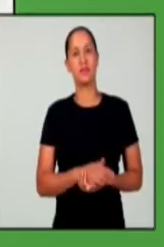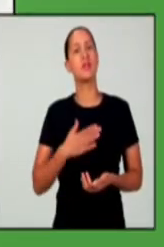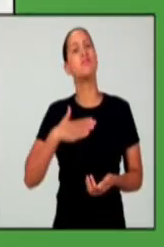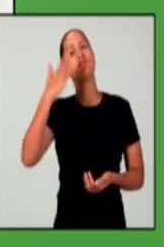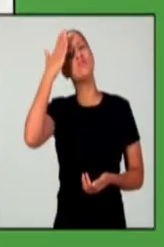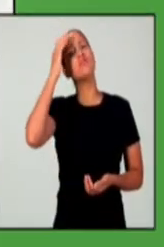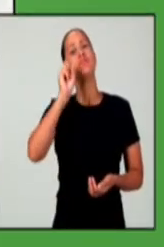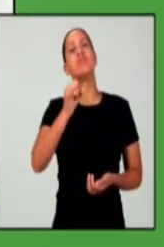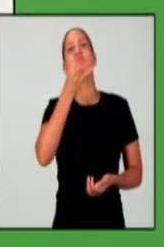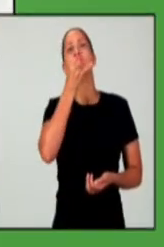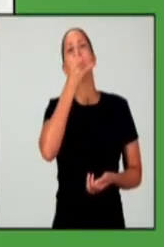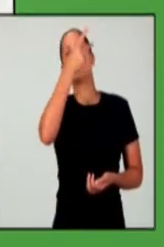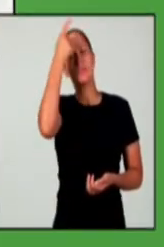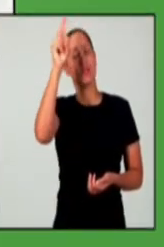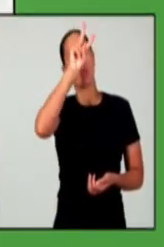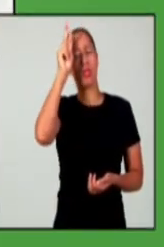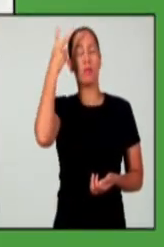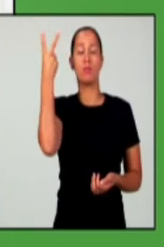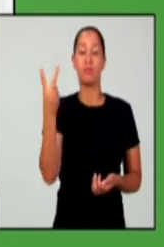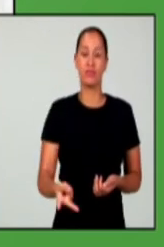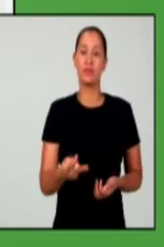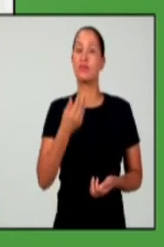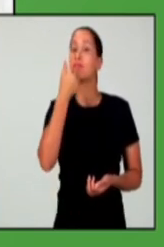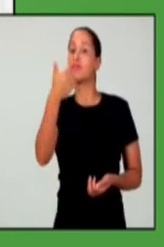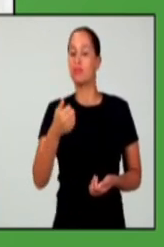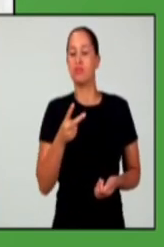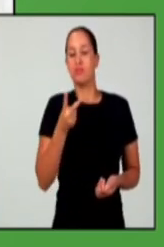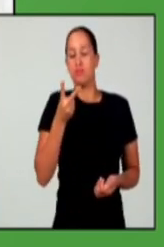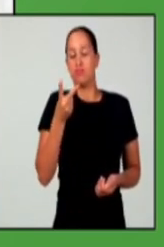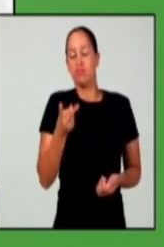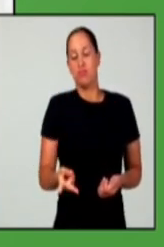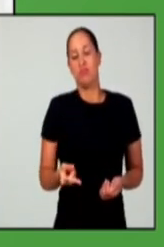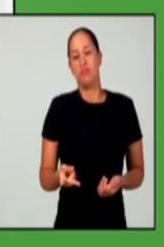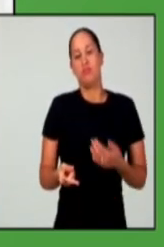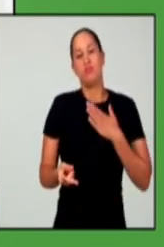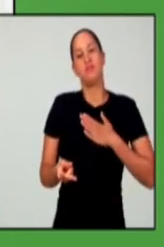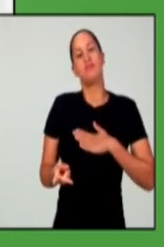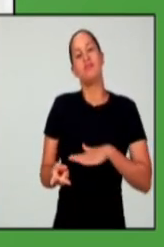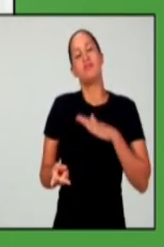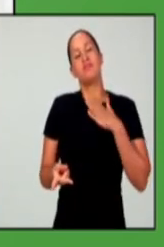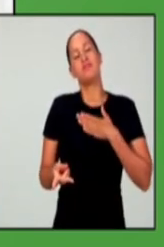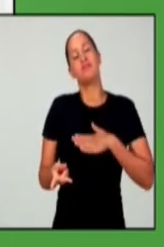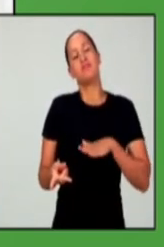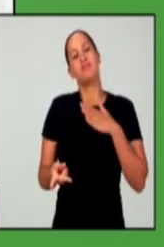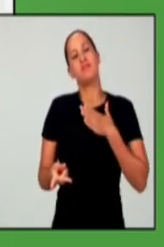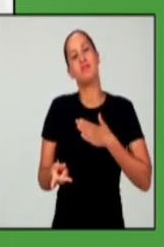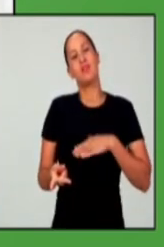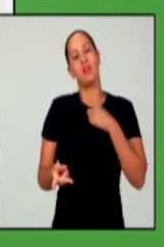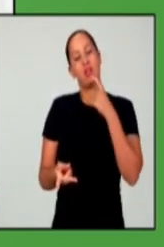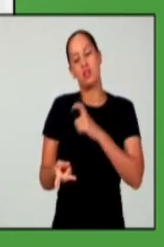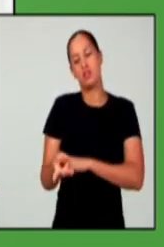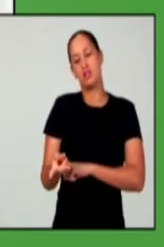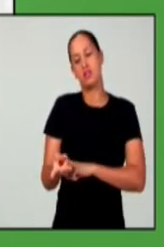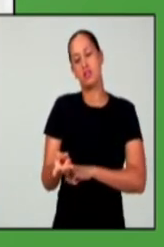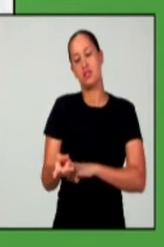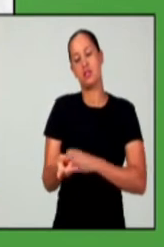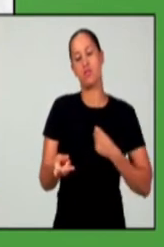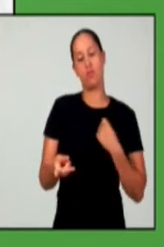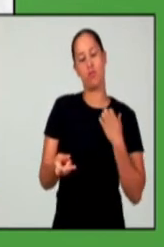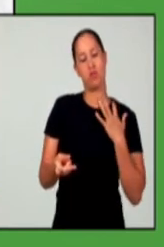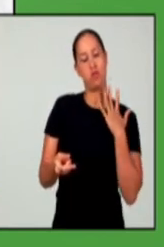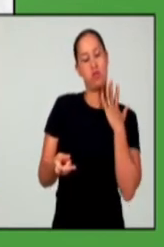Sabia que quando uma pessoa sofre um desmaio, é recomendável que ela seja mantida deitada por um certo tempo para que o sangue possa chegar ao